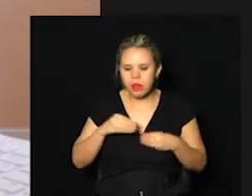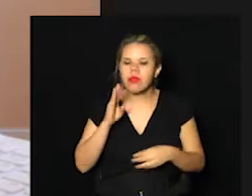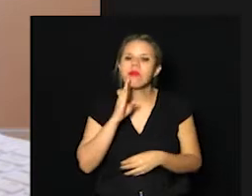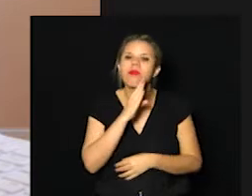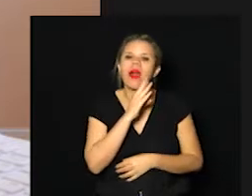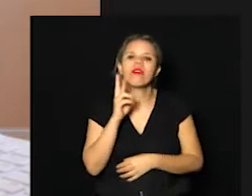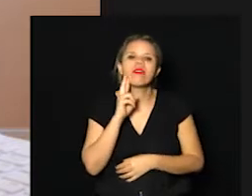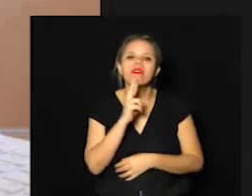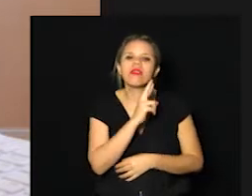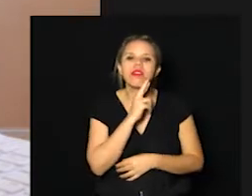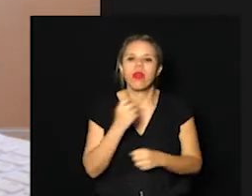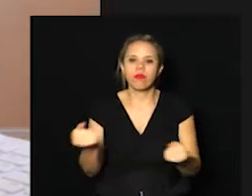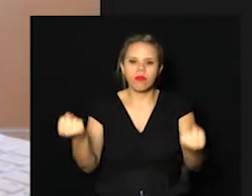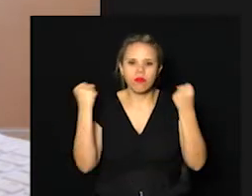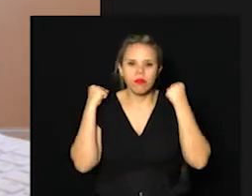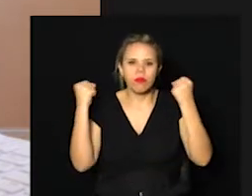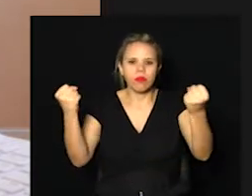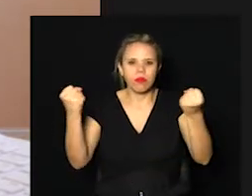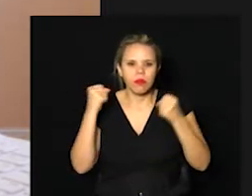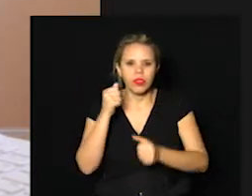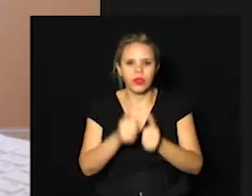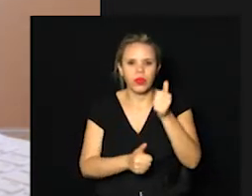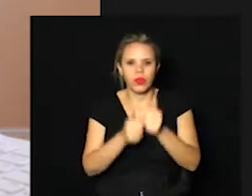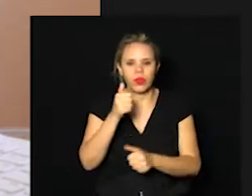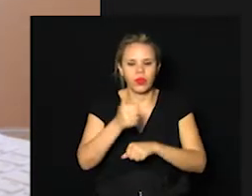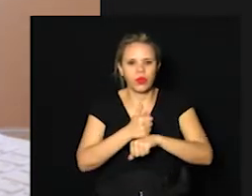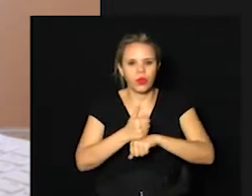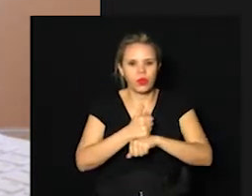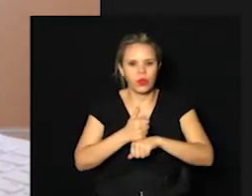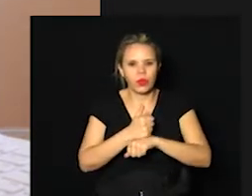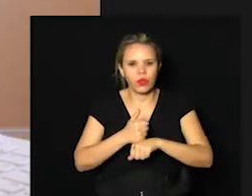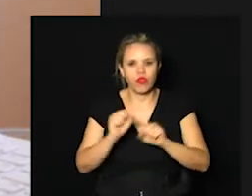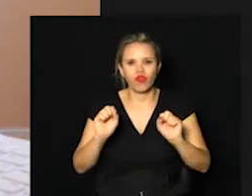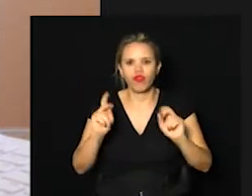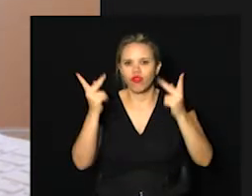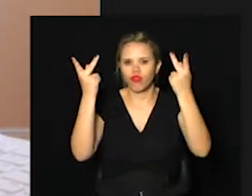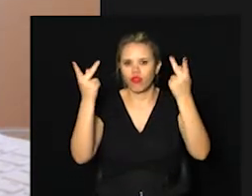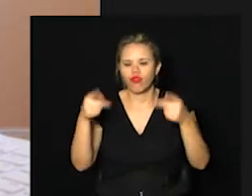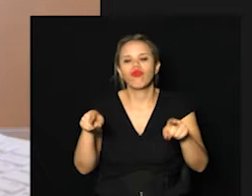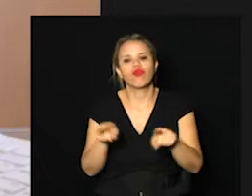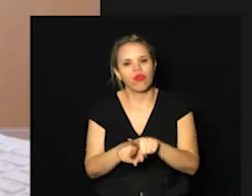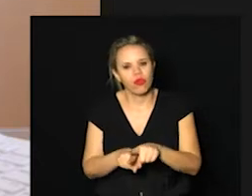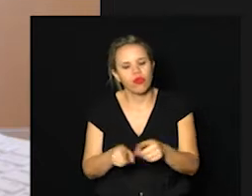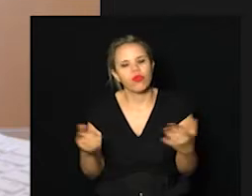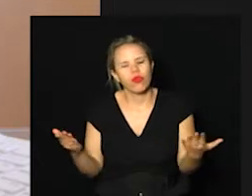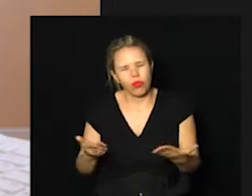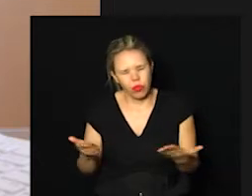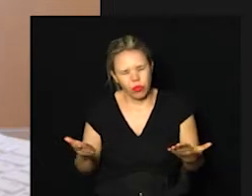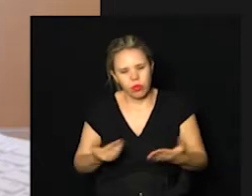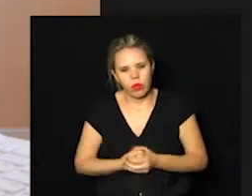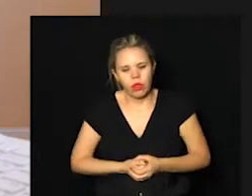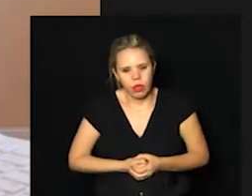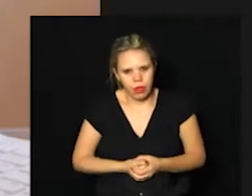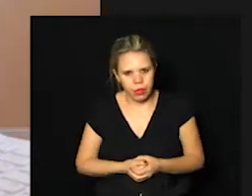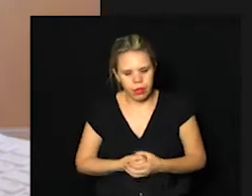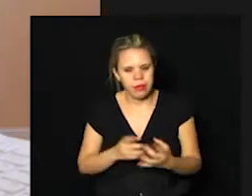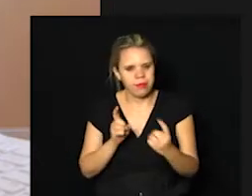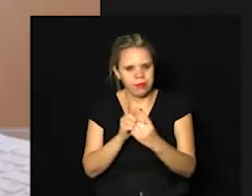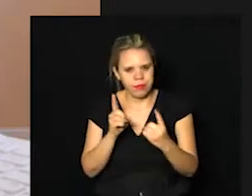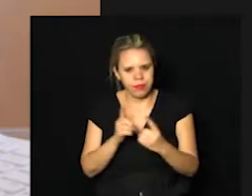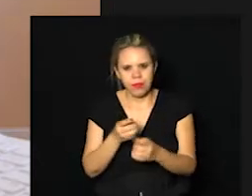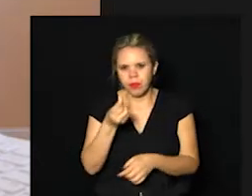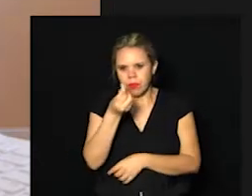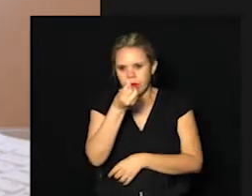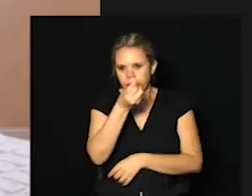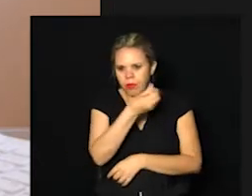similares, academias e futebol profissional. Os shopping centers também agora passaram a funcionar 6